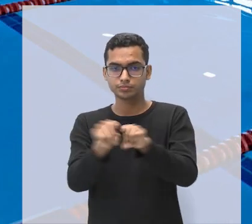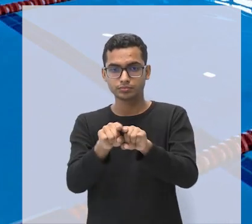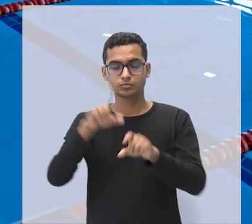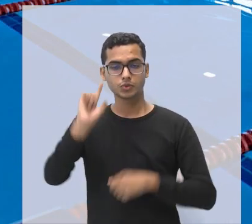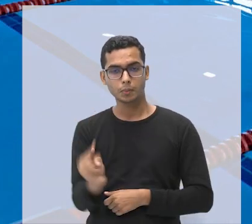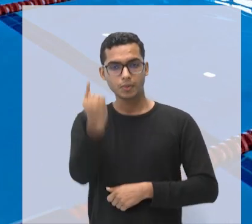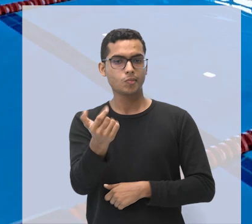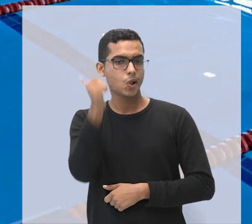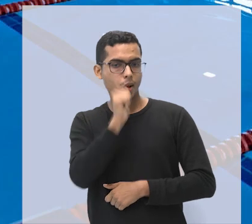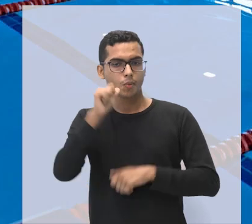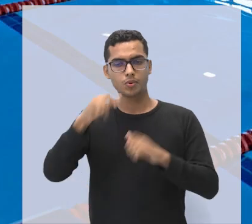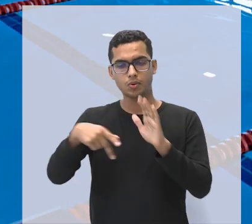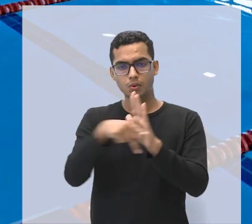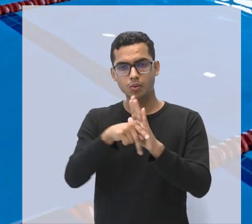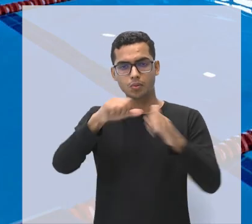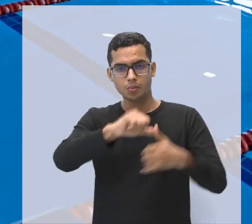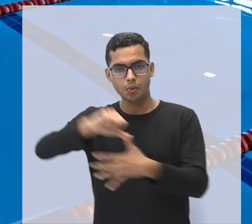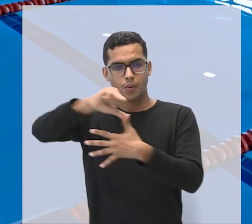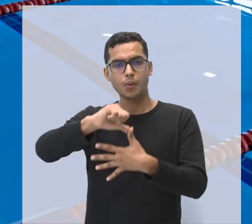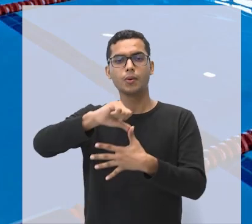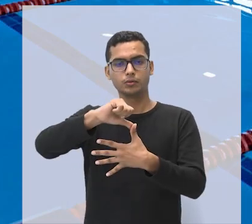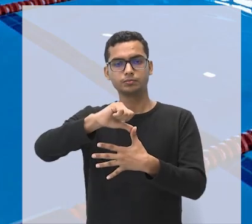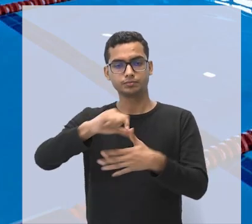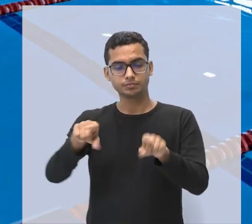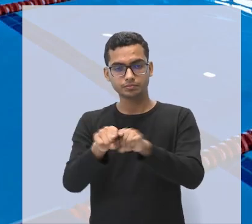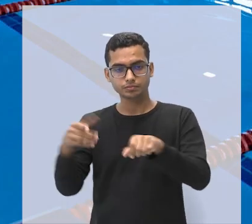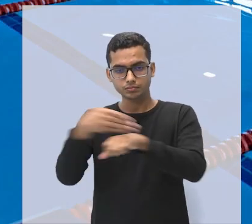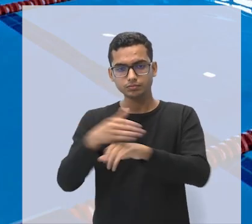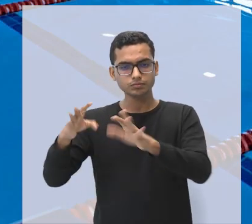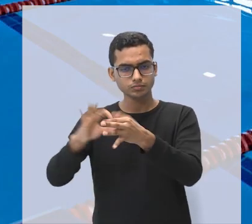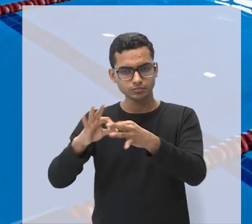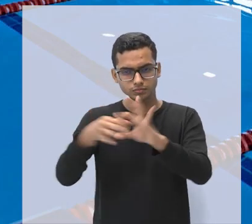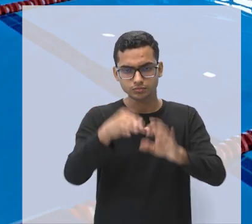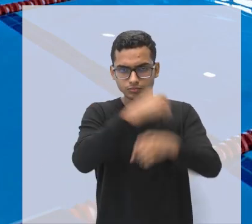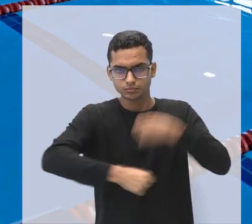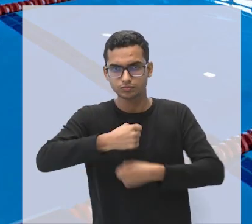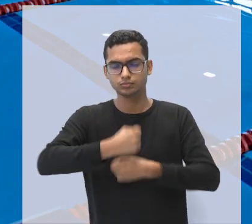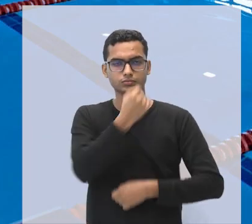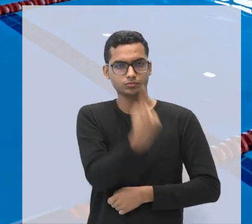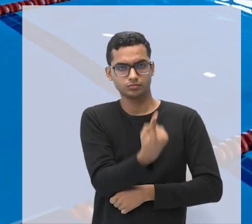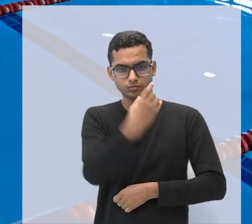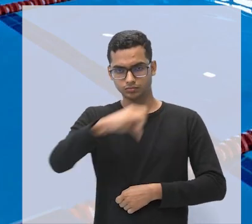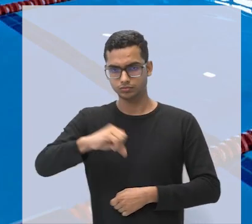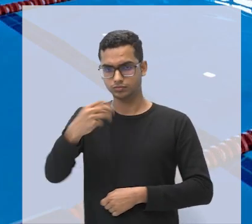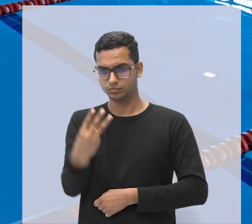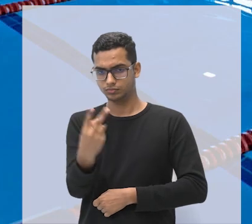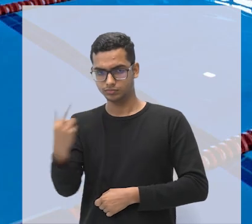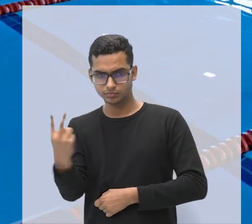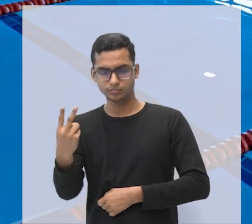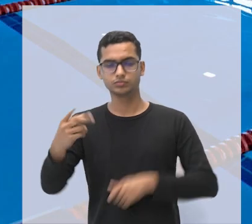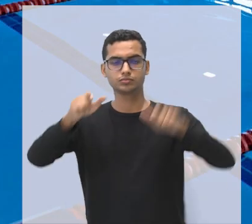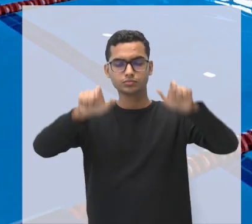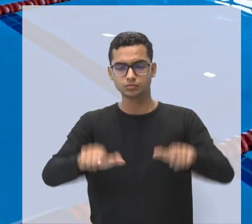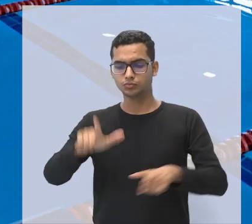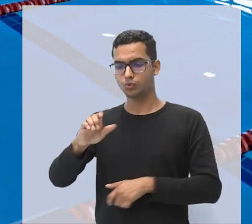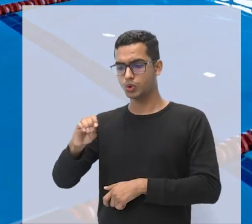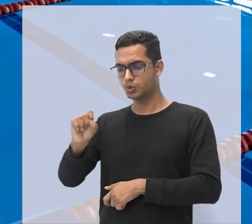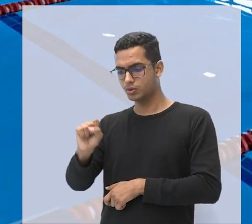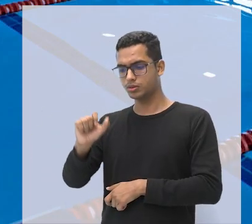mulher sul-americana a participar dos Jogos Olímpicos em 1932 em Los